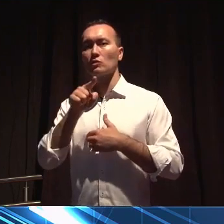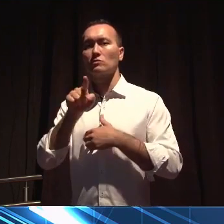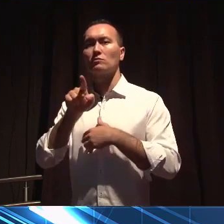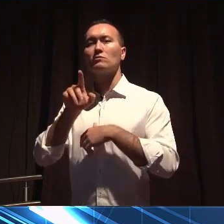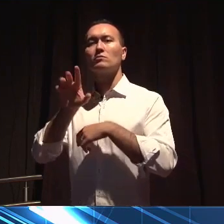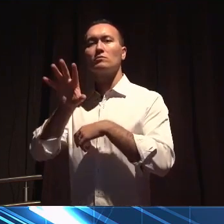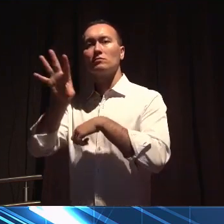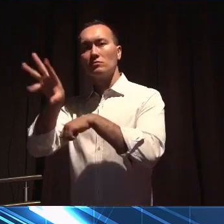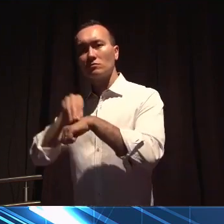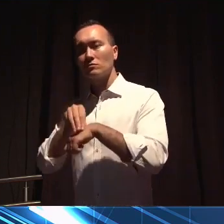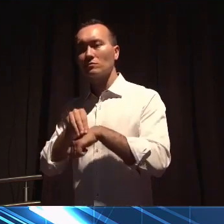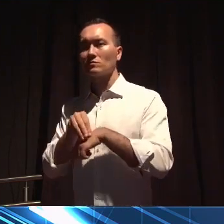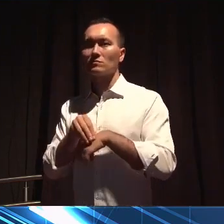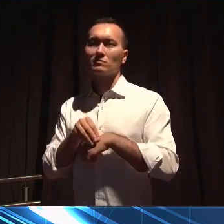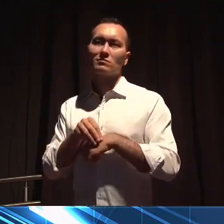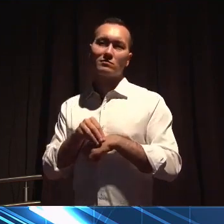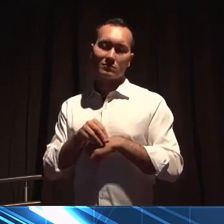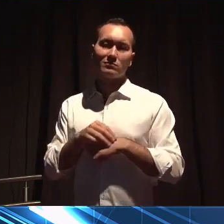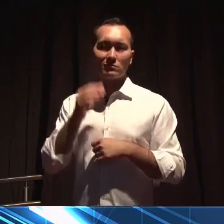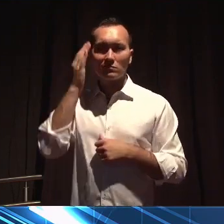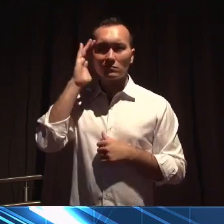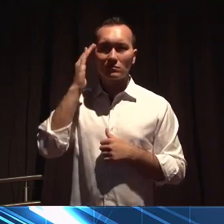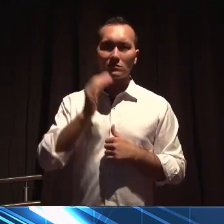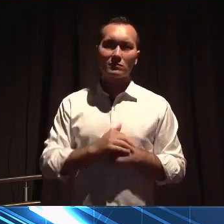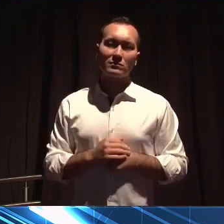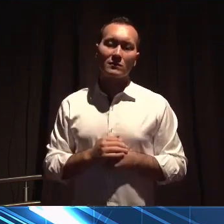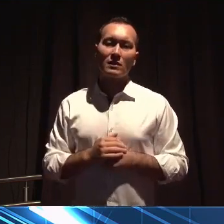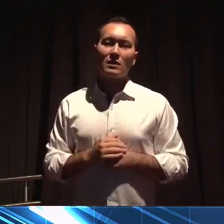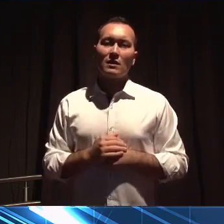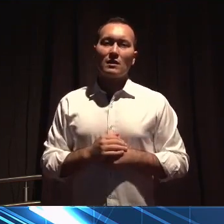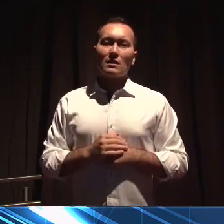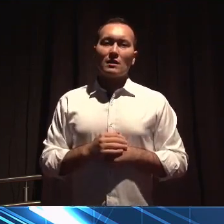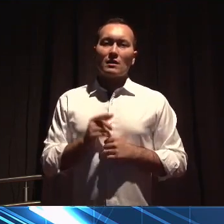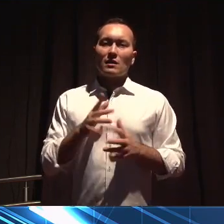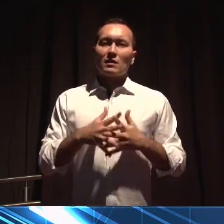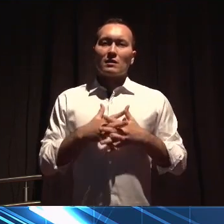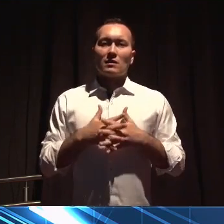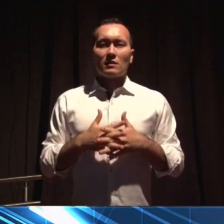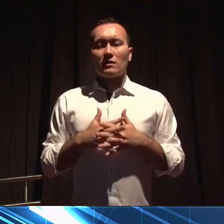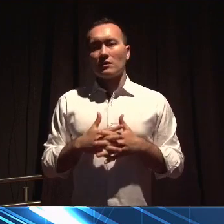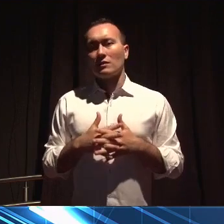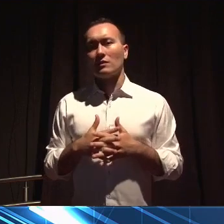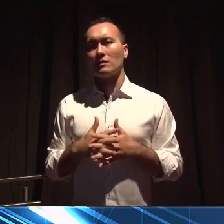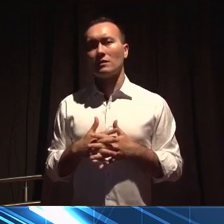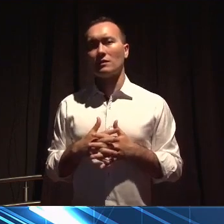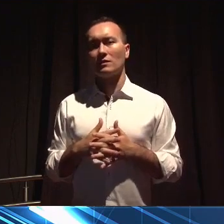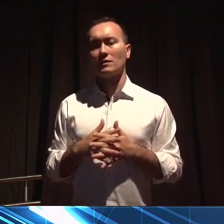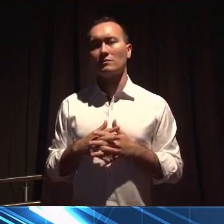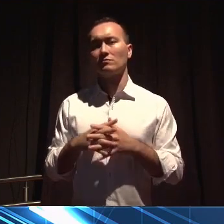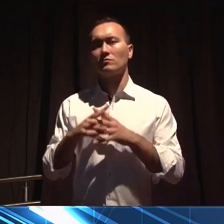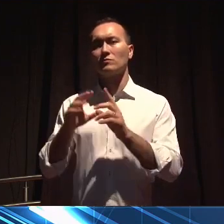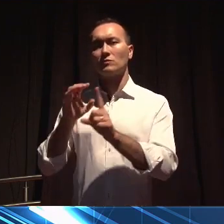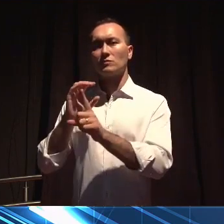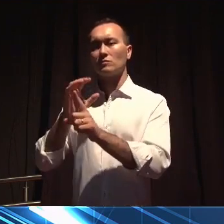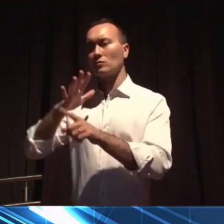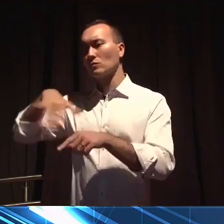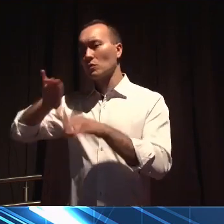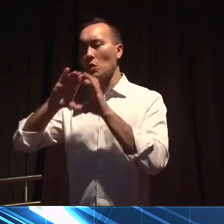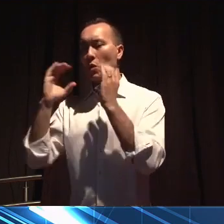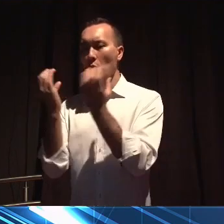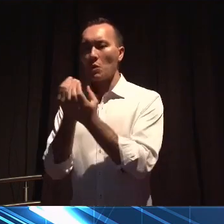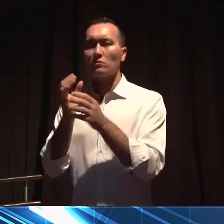usava muito lá, mas eu gosto bastante. Na dúvida, pega uma coisa opinativa que a comunidade mantém, melhor do que não ter ninguém para manter dentro da